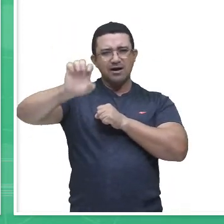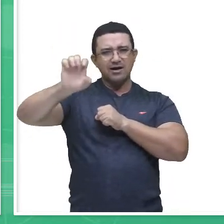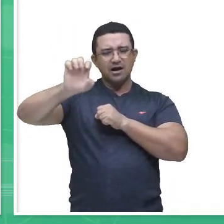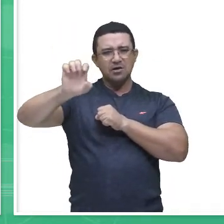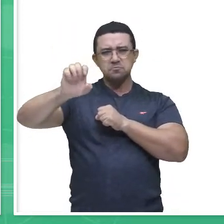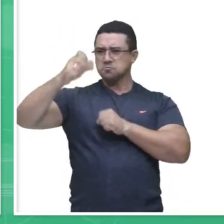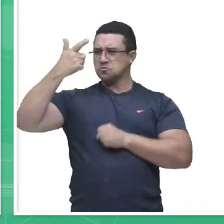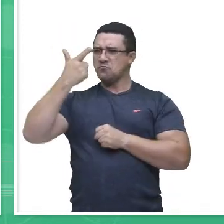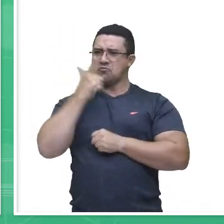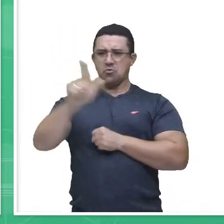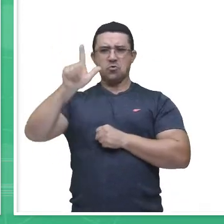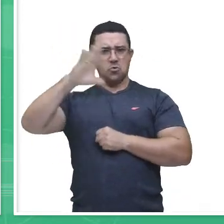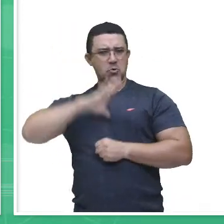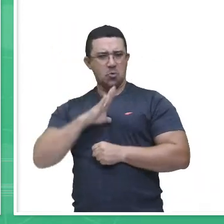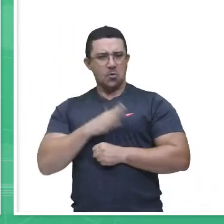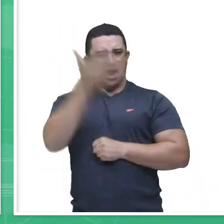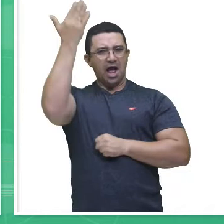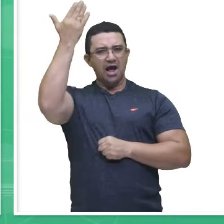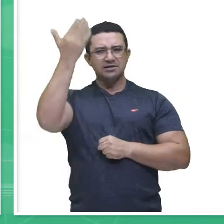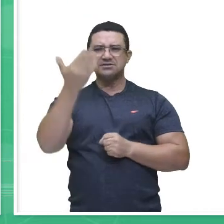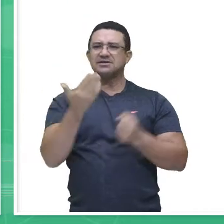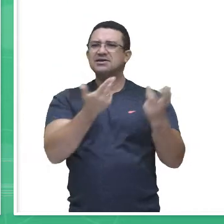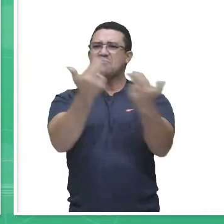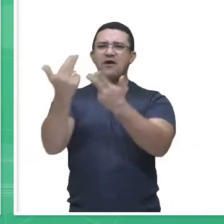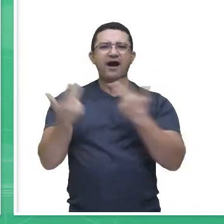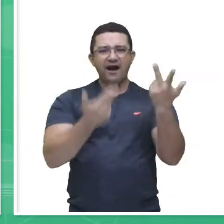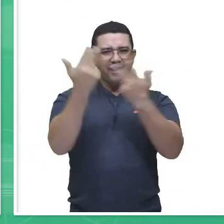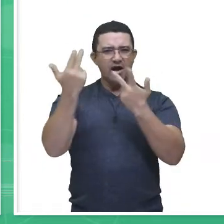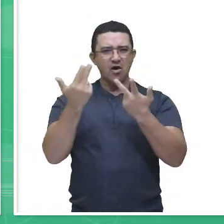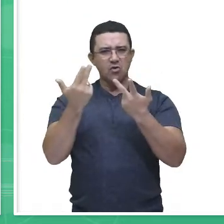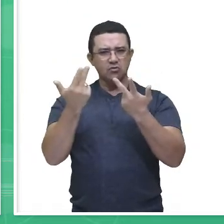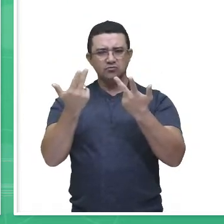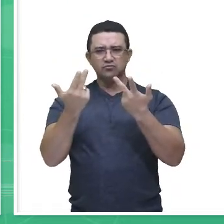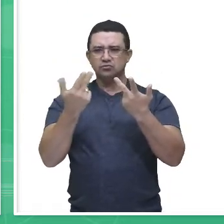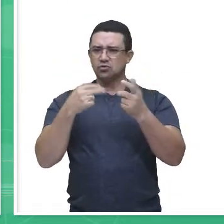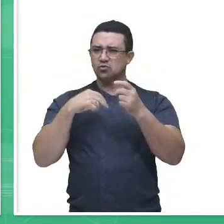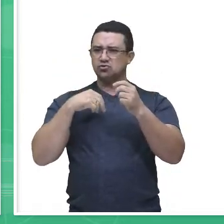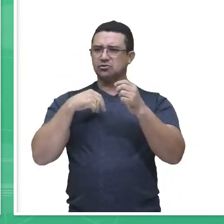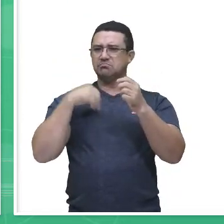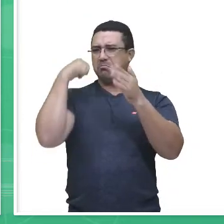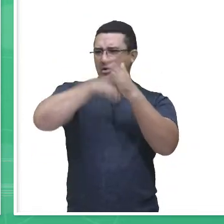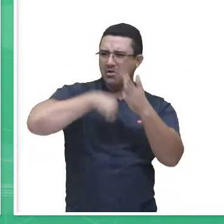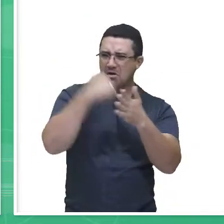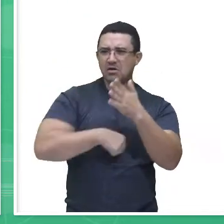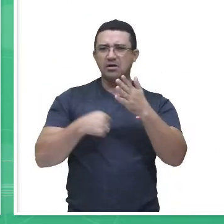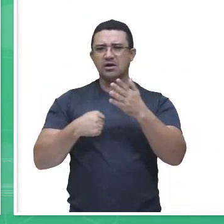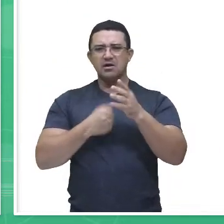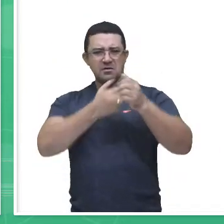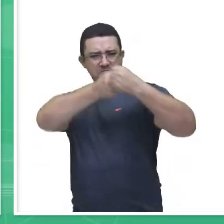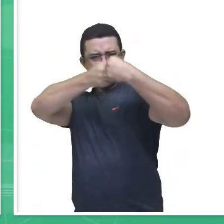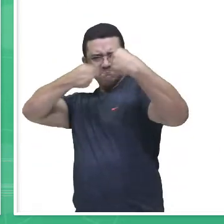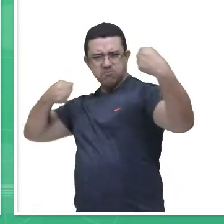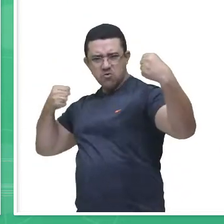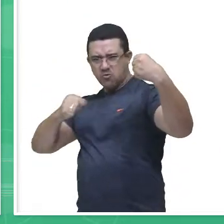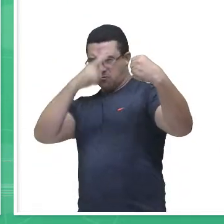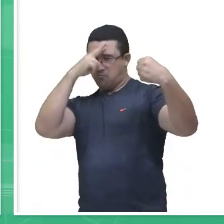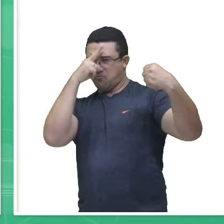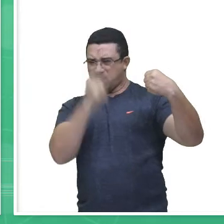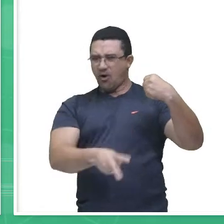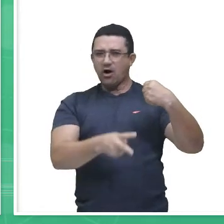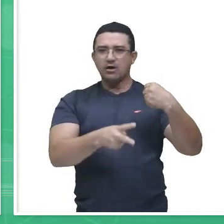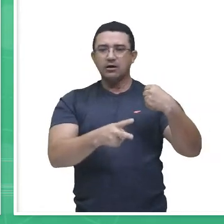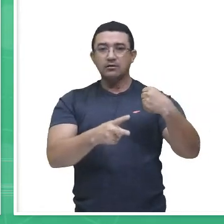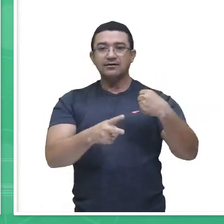herói europeu, com ideais de bravura, coragem, né? Honra. Então percebo que tudo aquilo que o